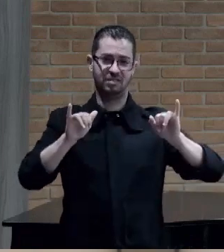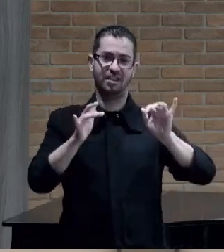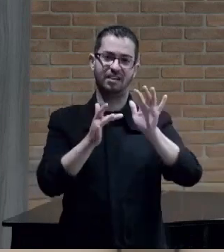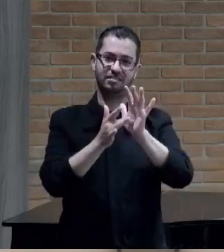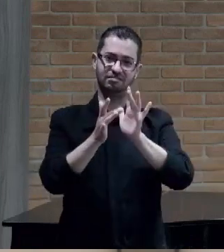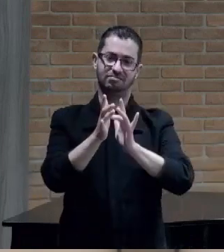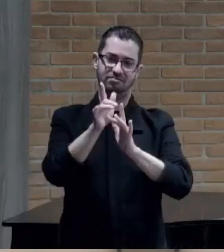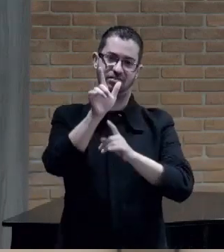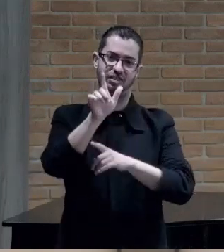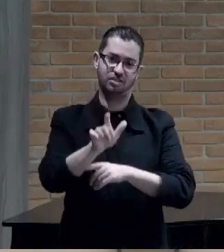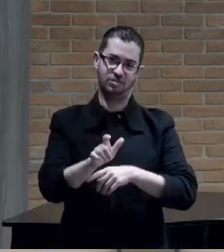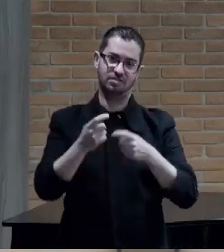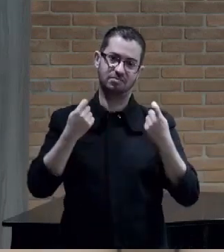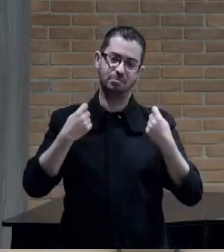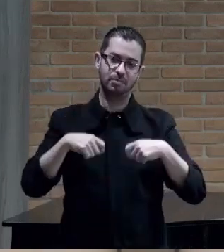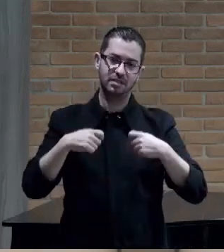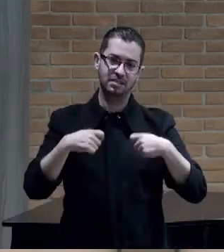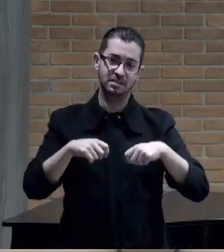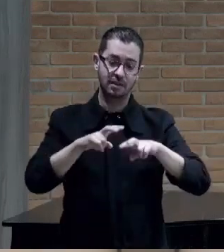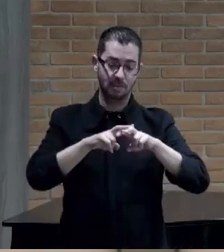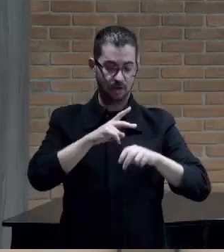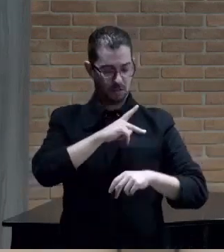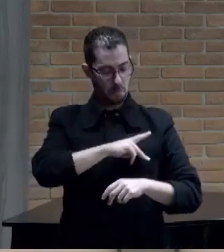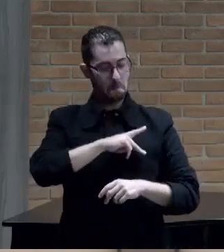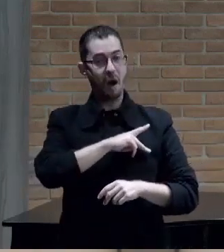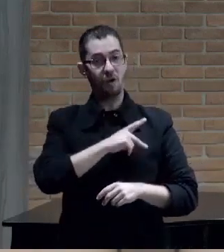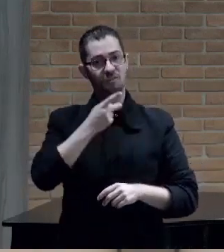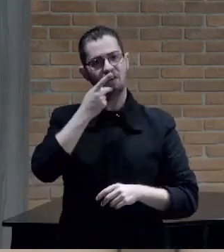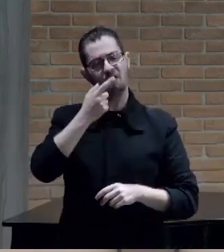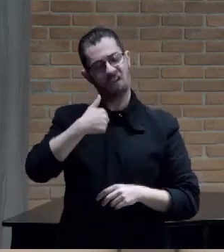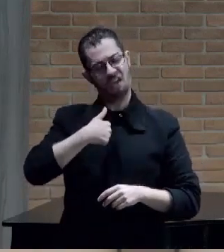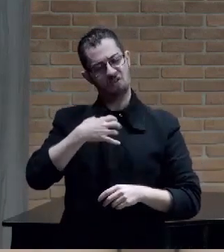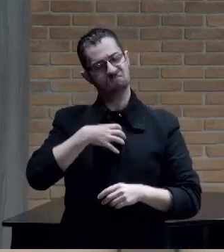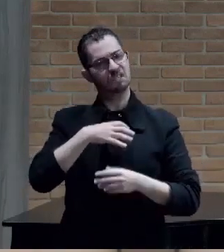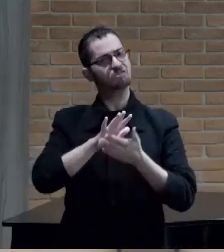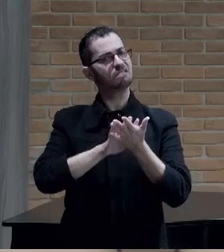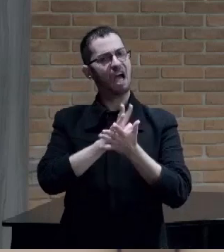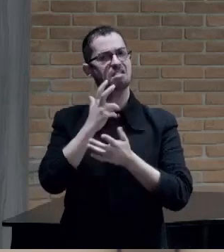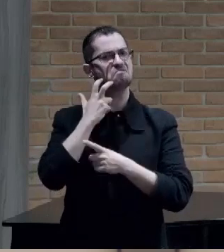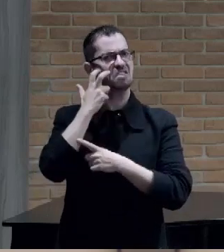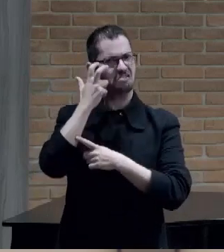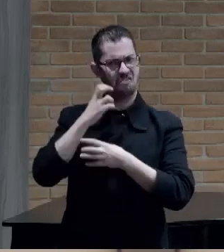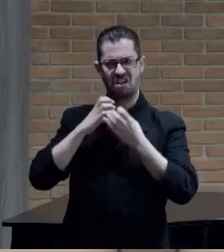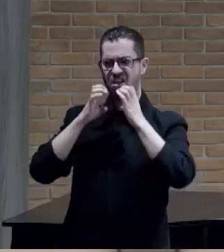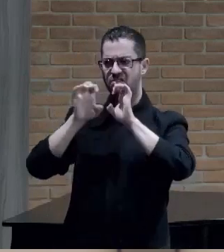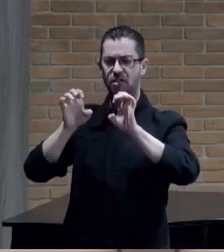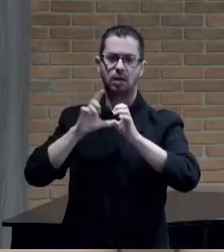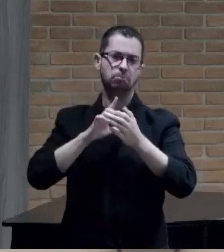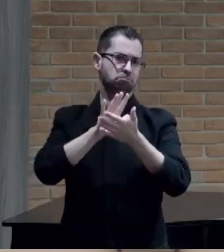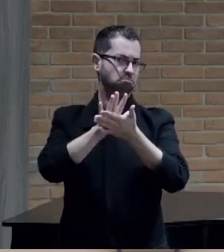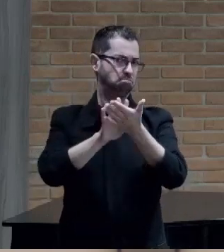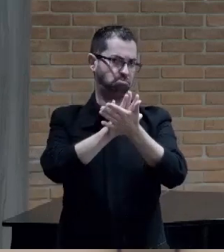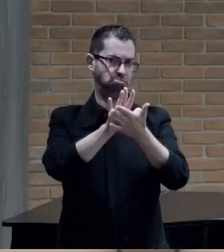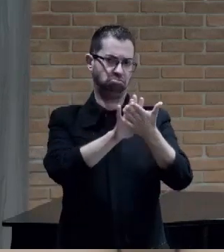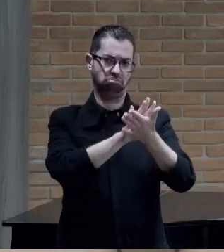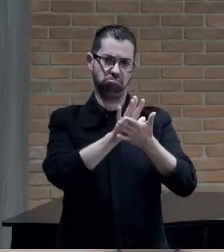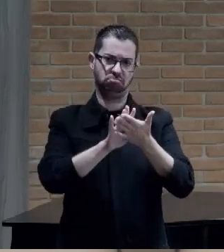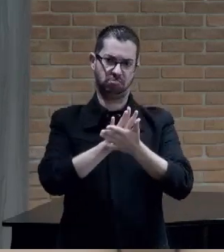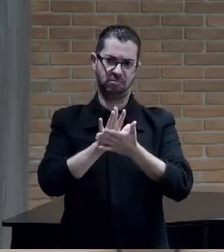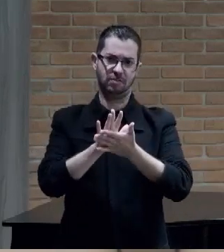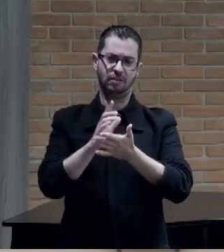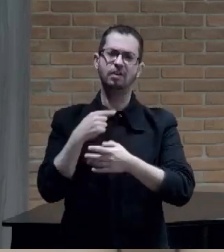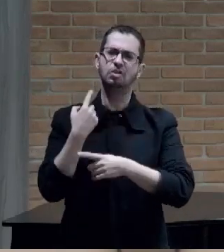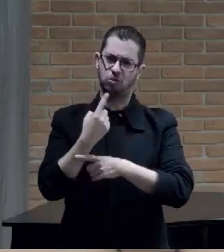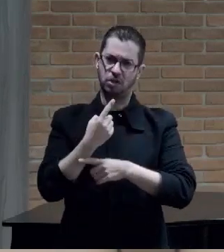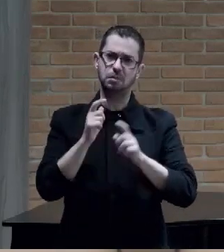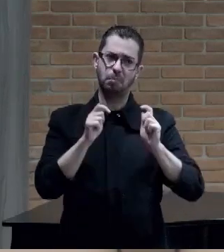Então por isso que Paulo falou, olha, não me envergonho, porque ele sabia que essa era uma realidade. Que nós poderíamos de fato nos